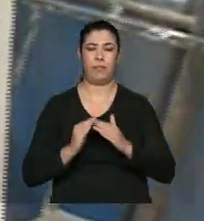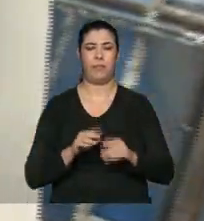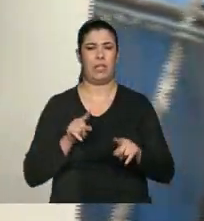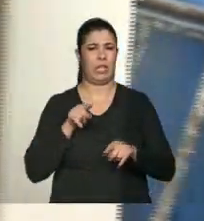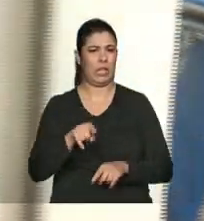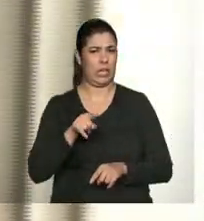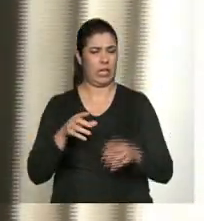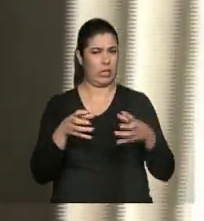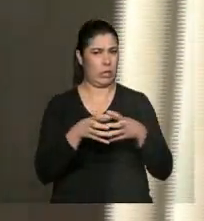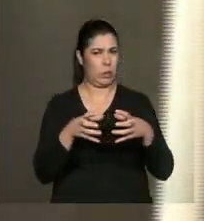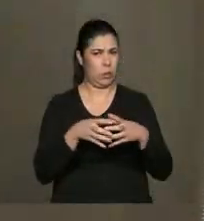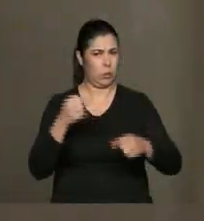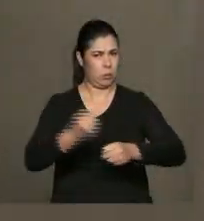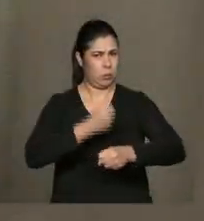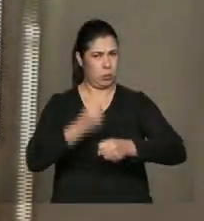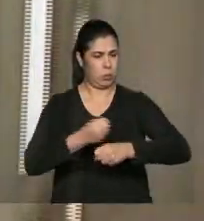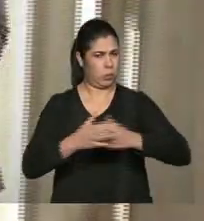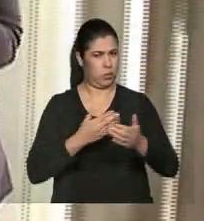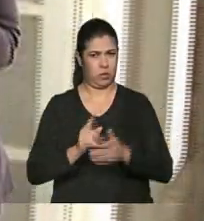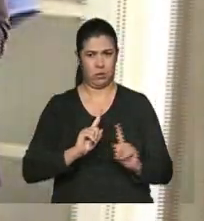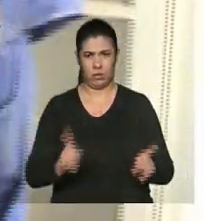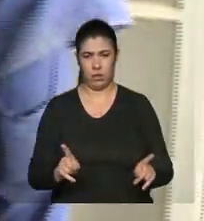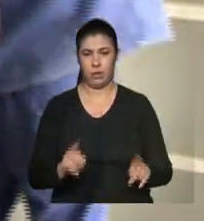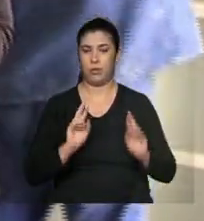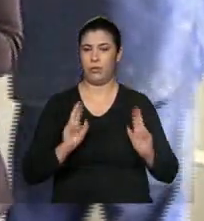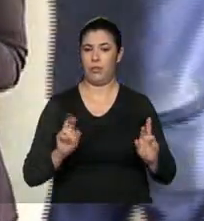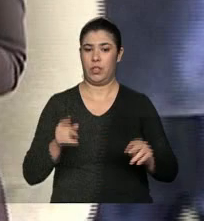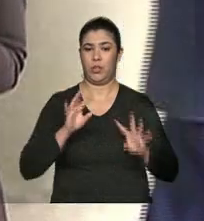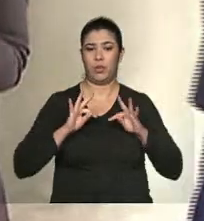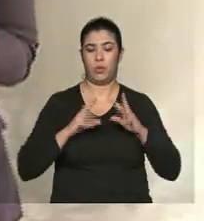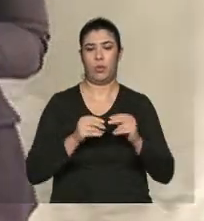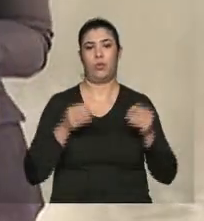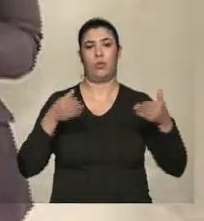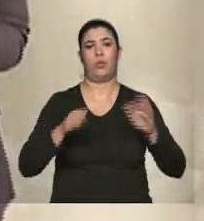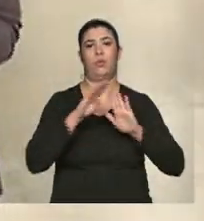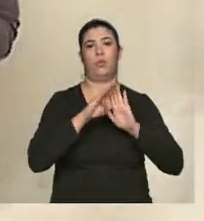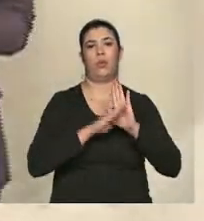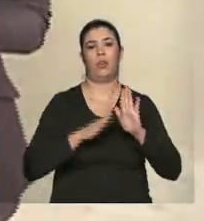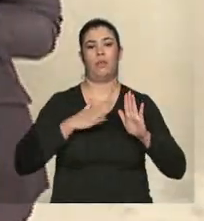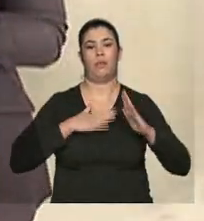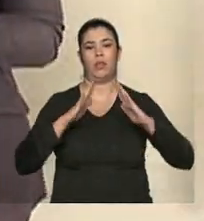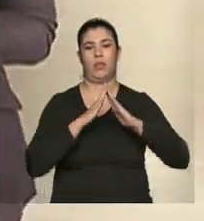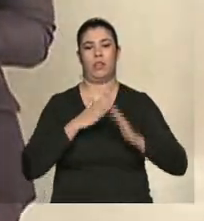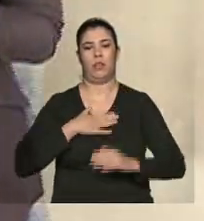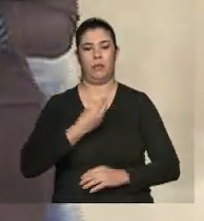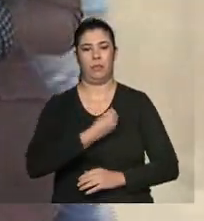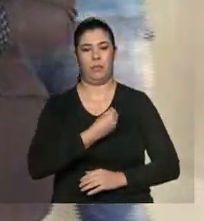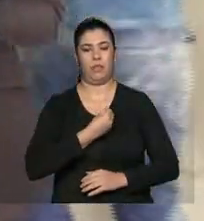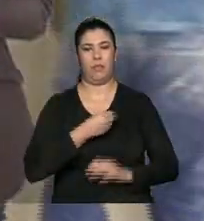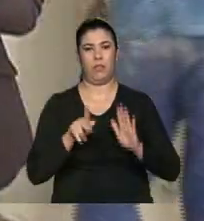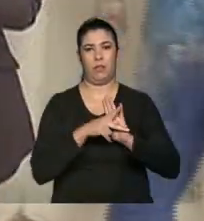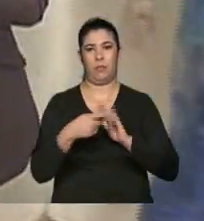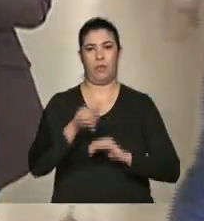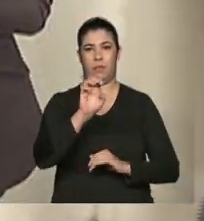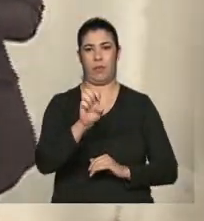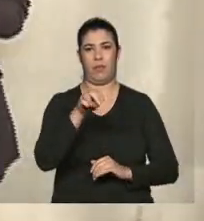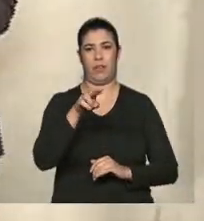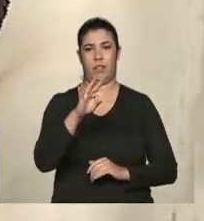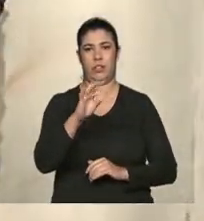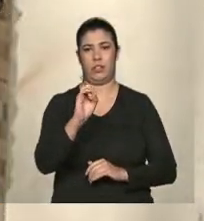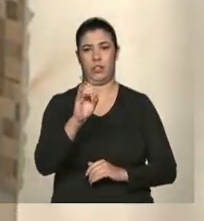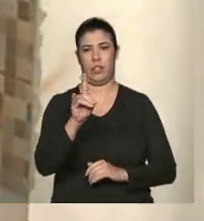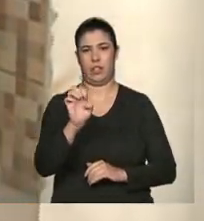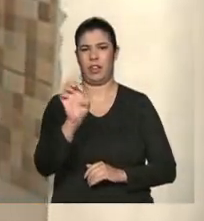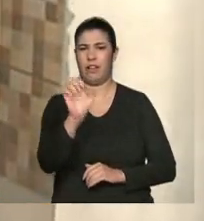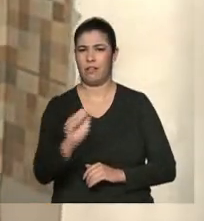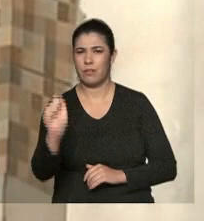é um mutirão de construção qualquer, não. Tudo isso aqui faz parte do Minha Casa Minha Vida Entidades. Nessa modalidade do programa,